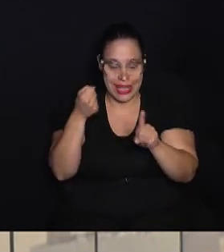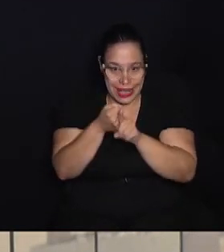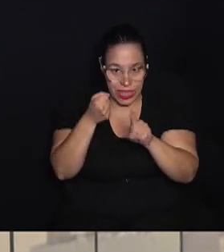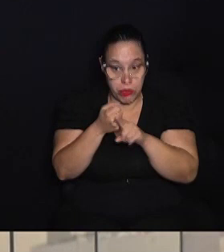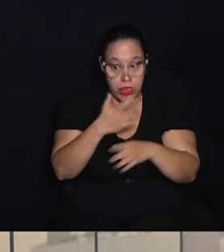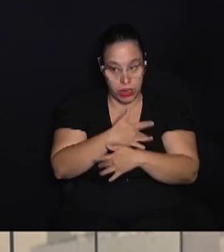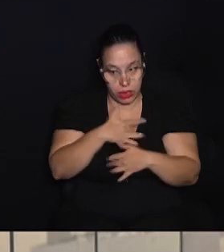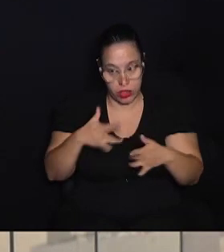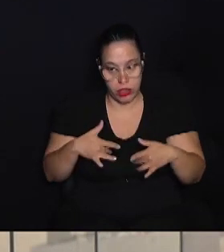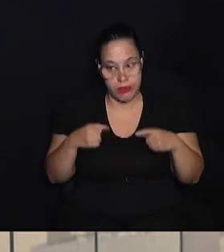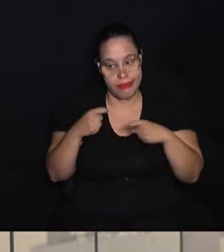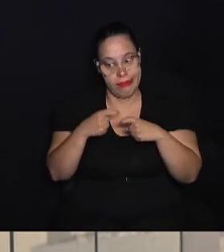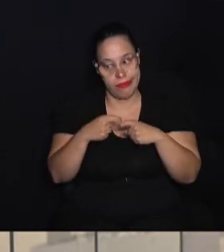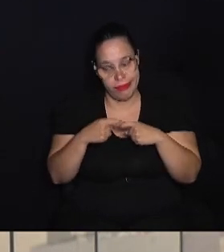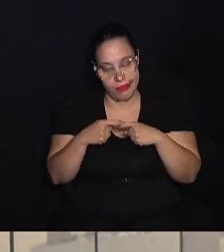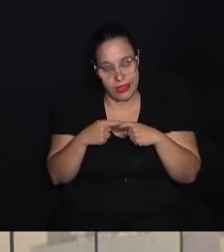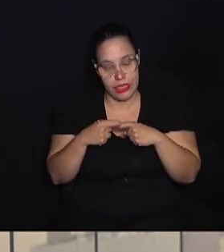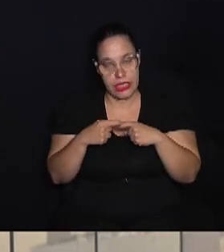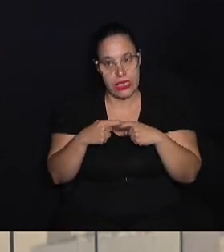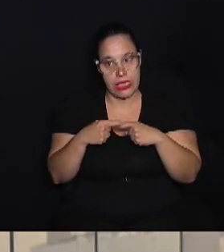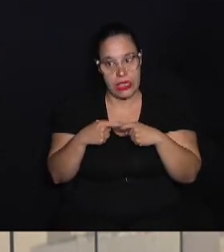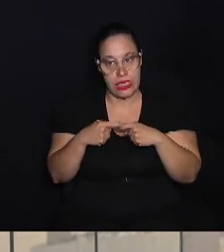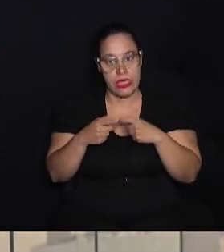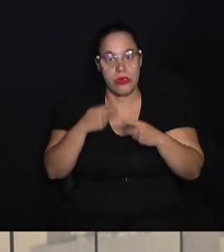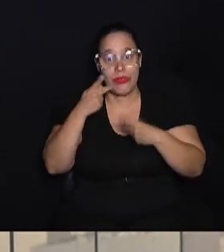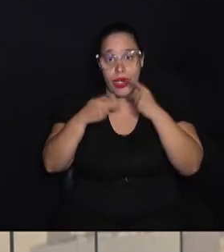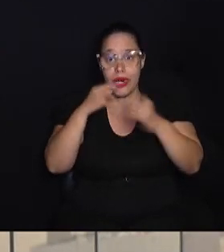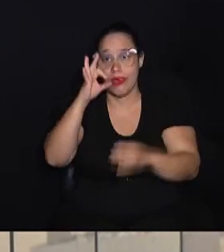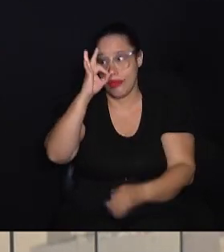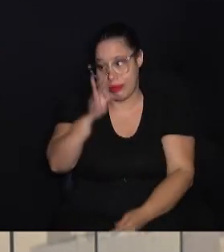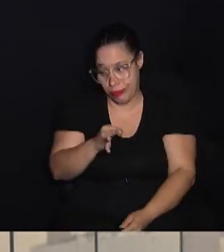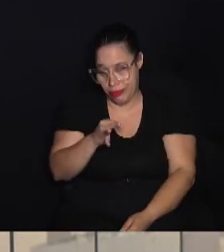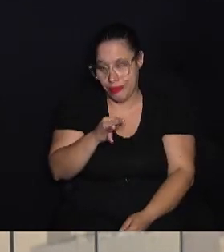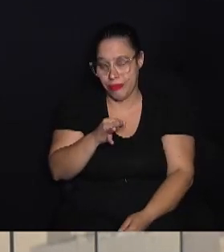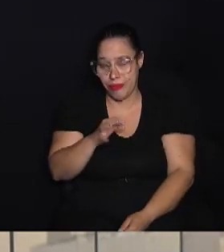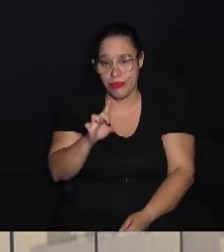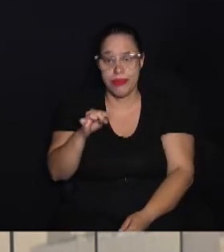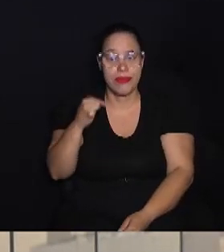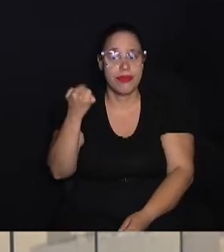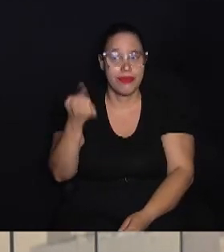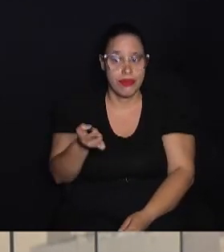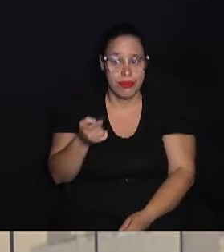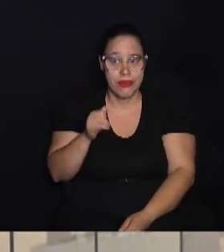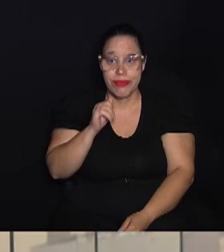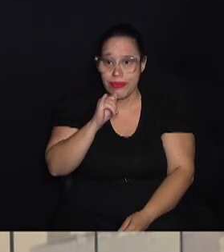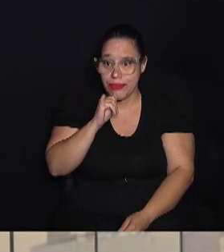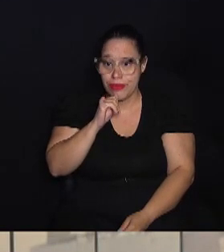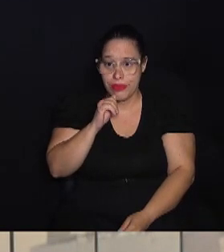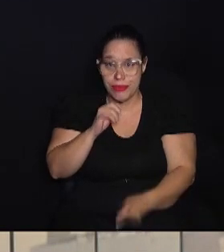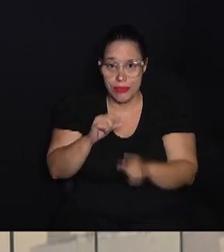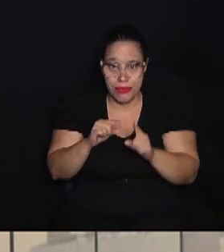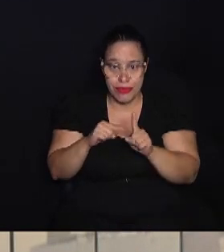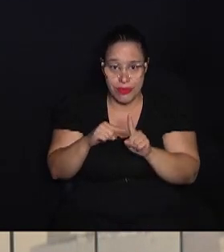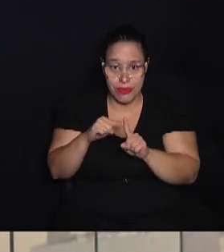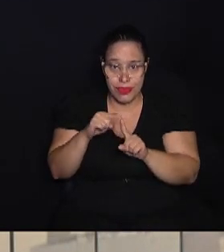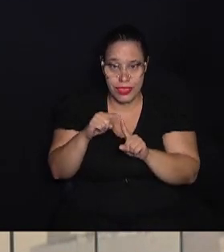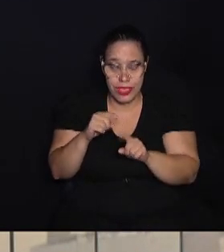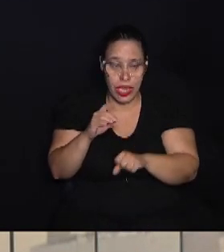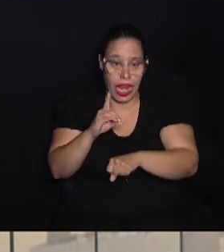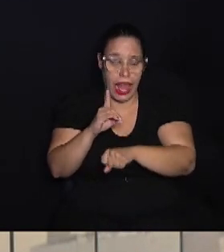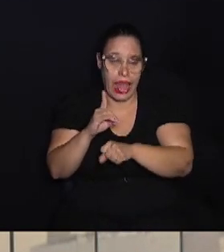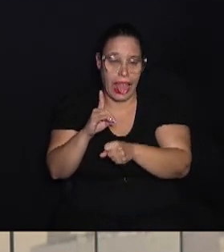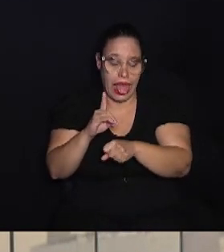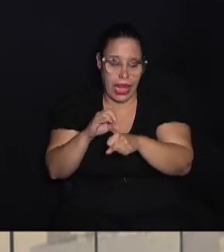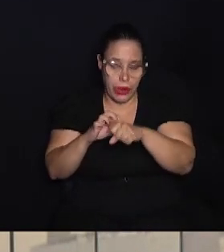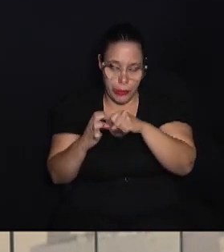saúde. Os médicos vão falar bastante, com certeza, sobre isso. E, além de tudo, por exemplo, aumenta também a dengue, o risco